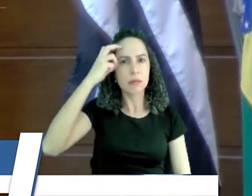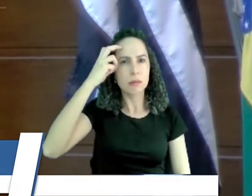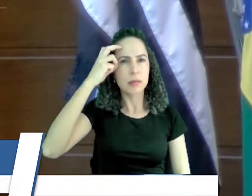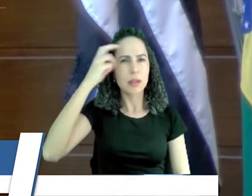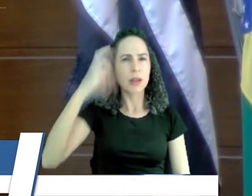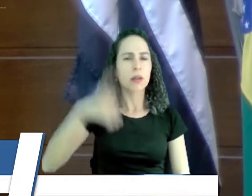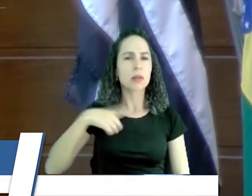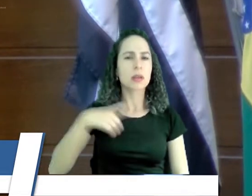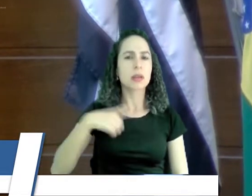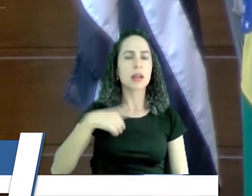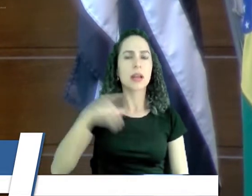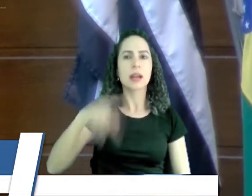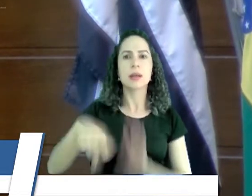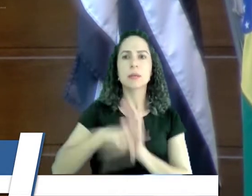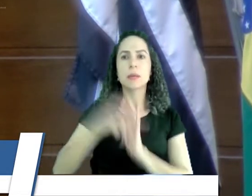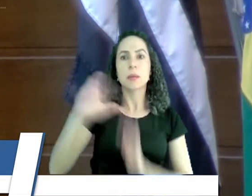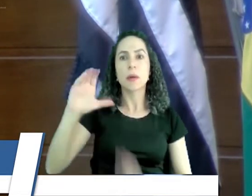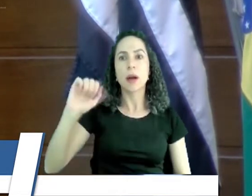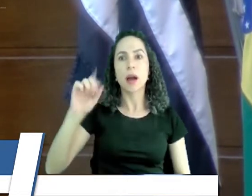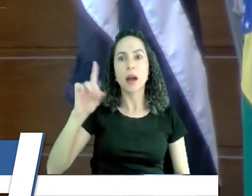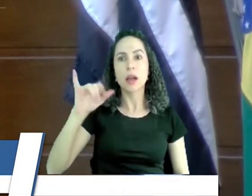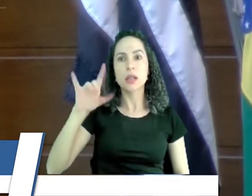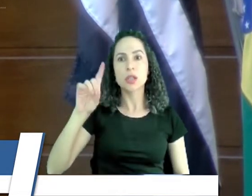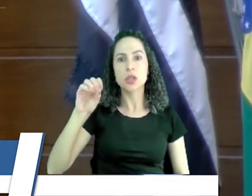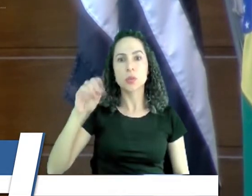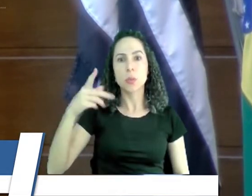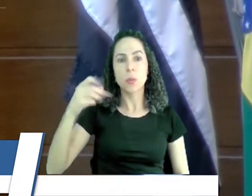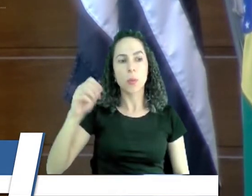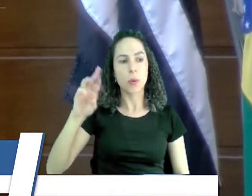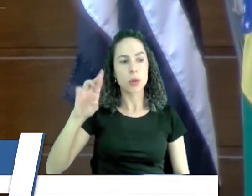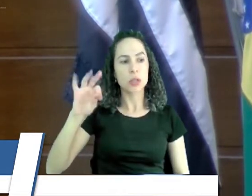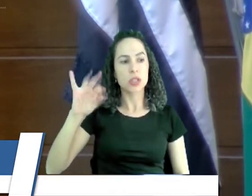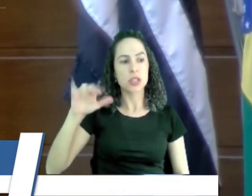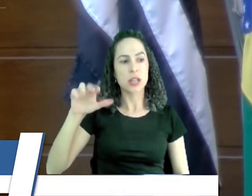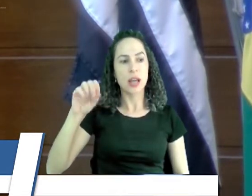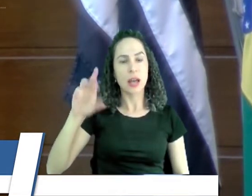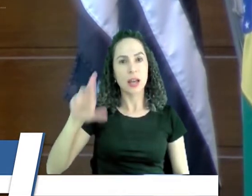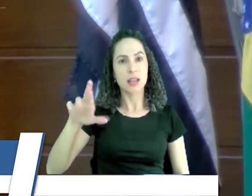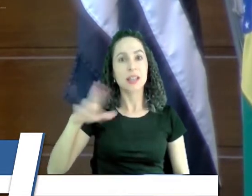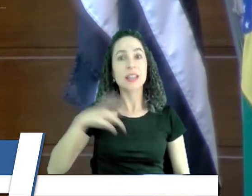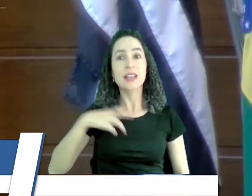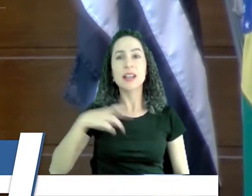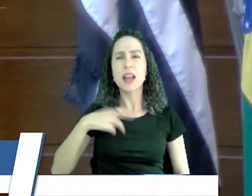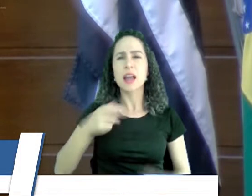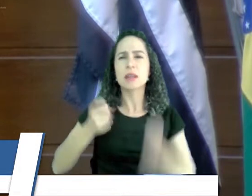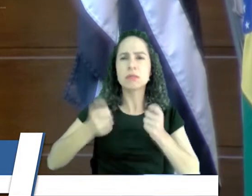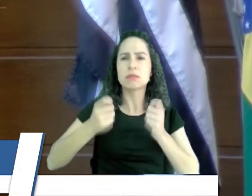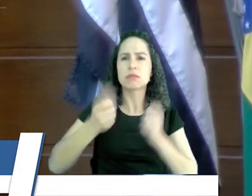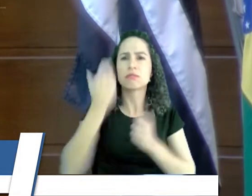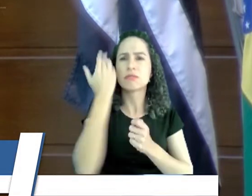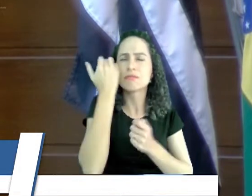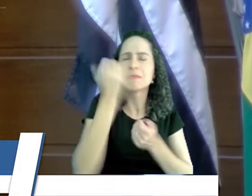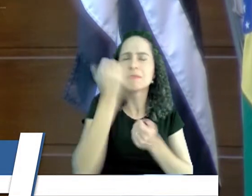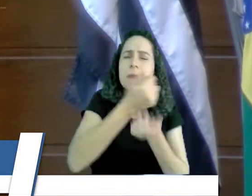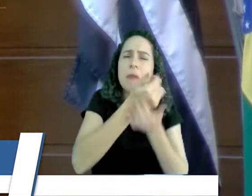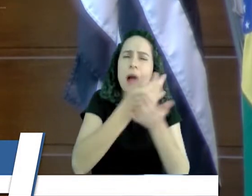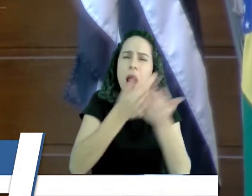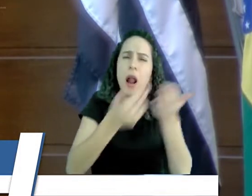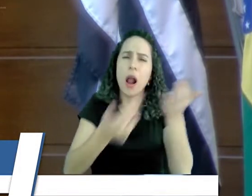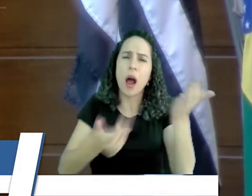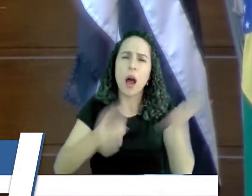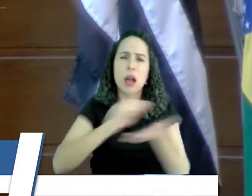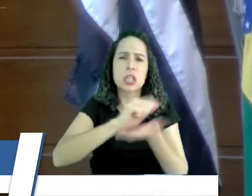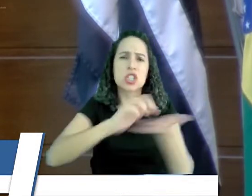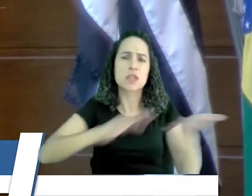aqui em Brodowski. Nós temos corridas hípicas, nós temos uma imensidão de atividades que, se